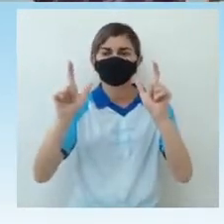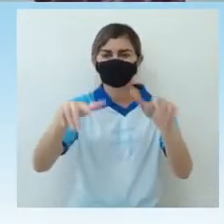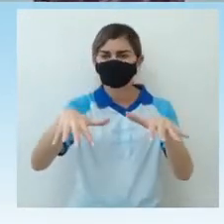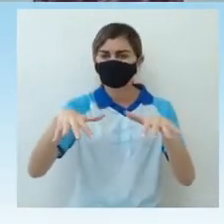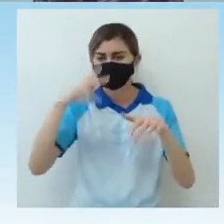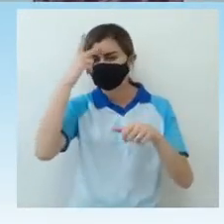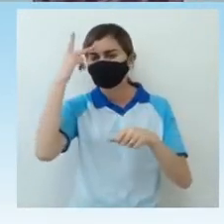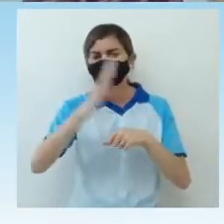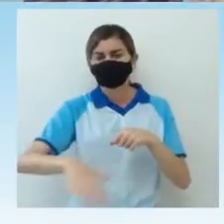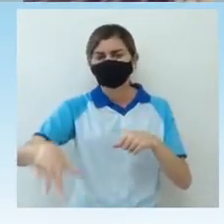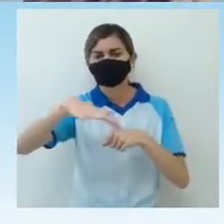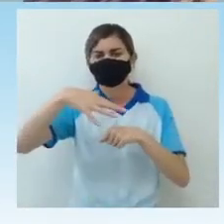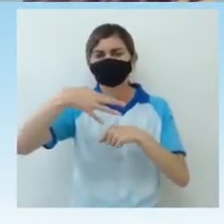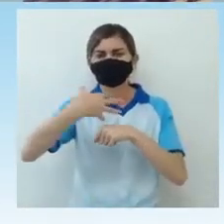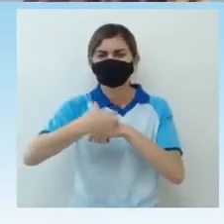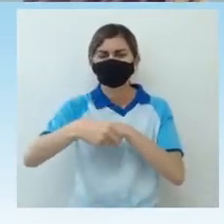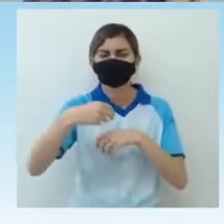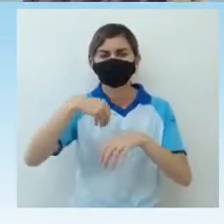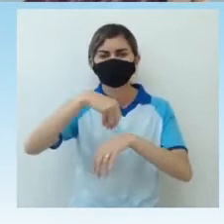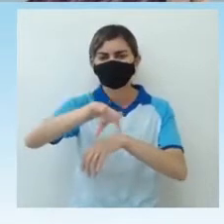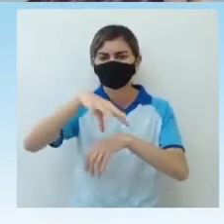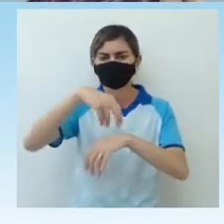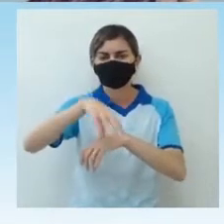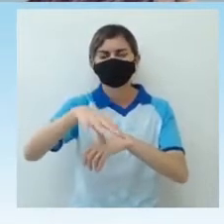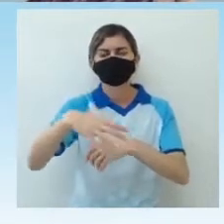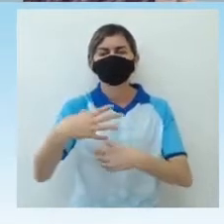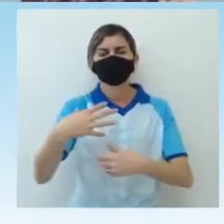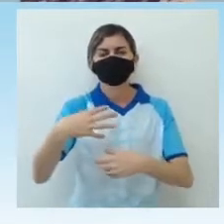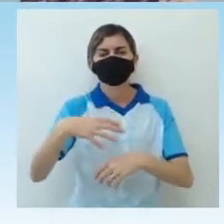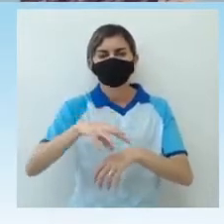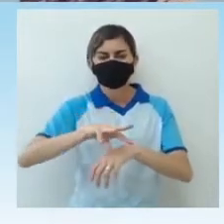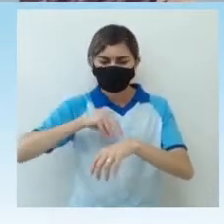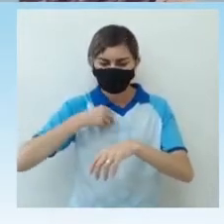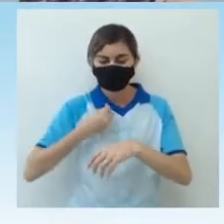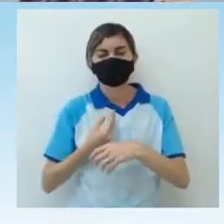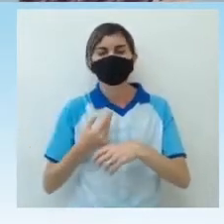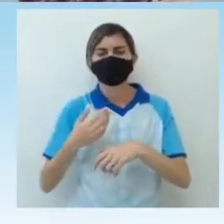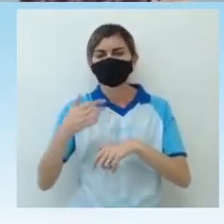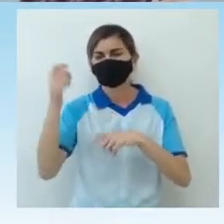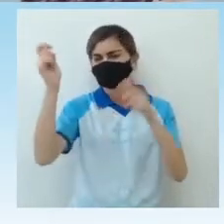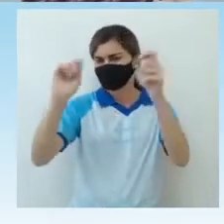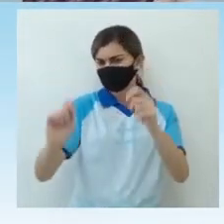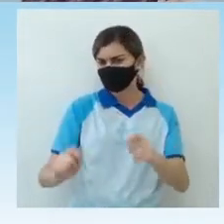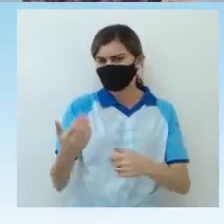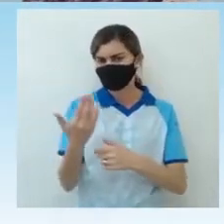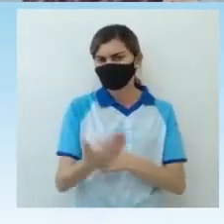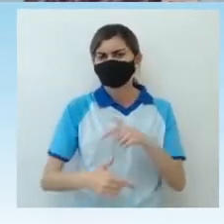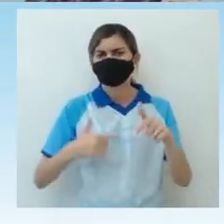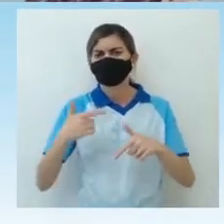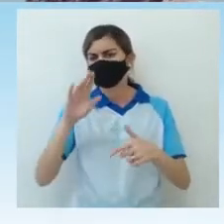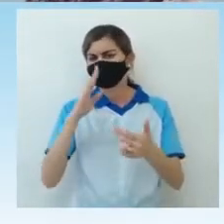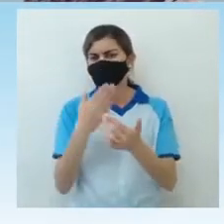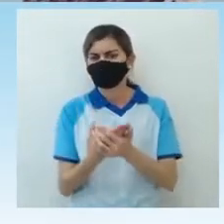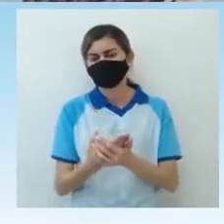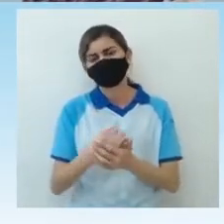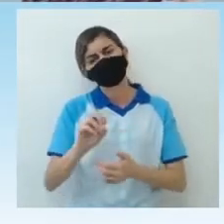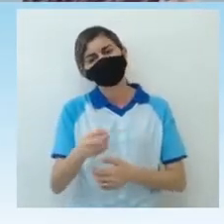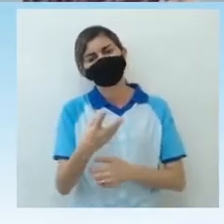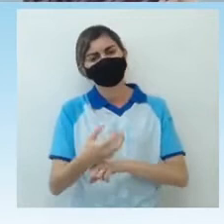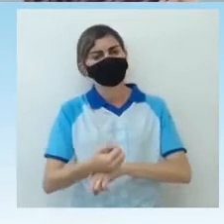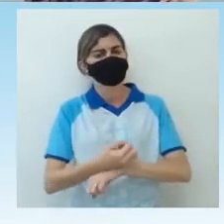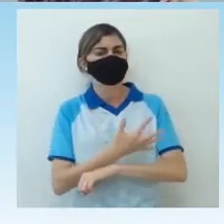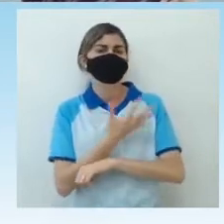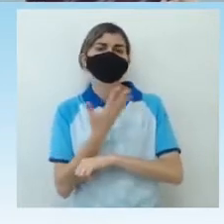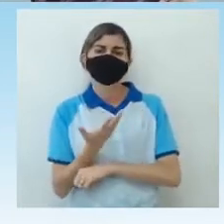espectador, na pessoa que absorve aquele conteúdo, né? que absorve aquele trabalho artístico, uma crença ou uma